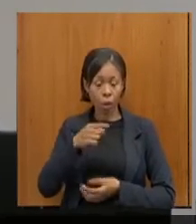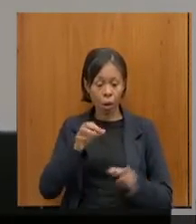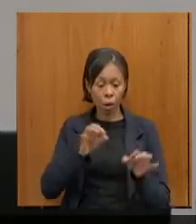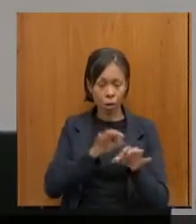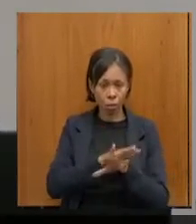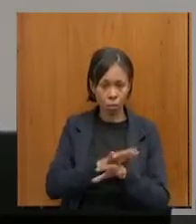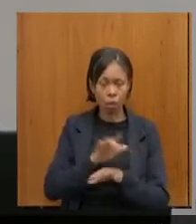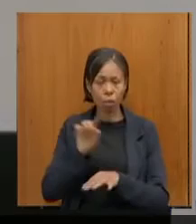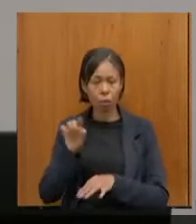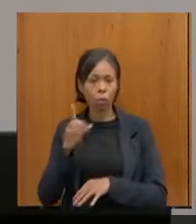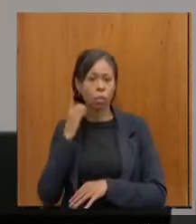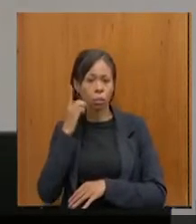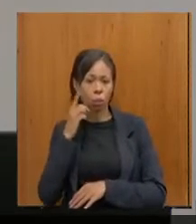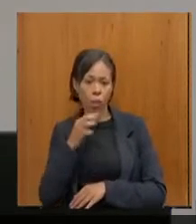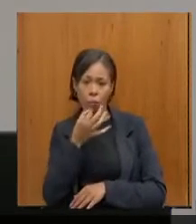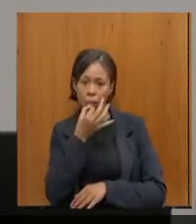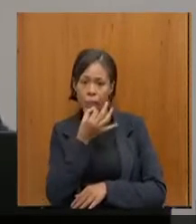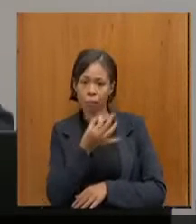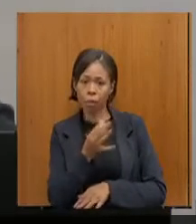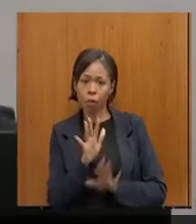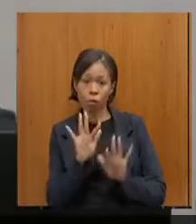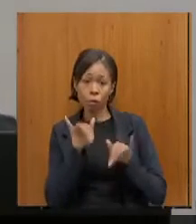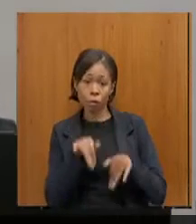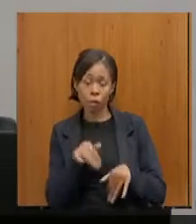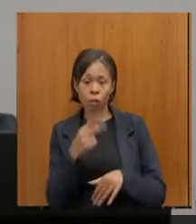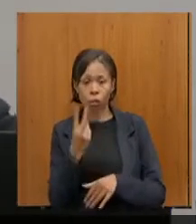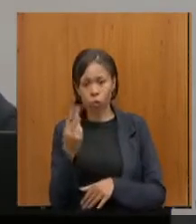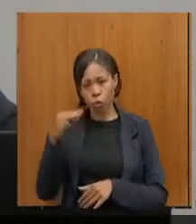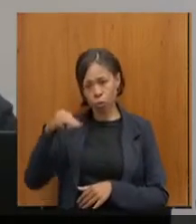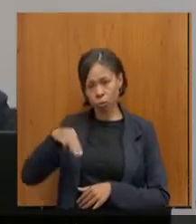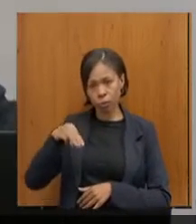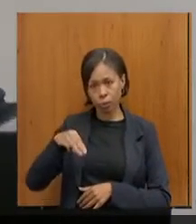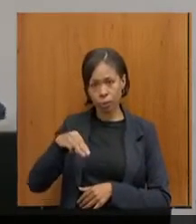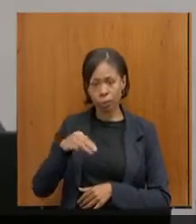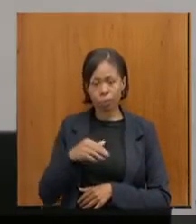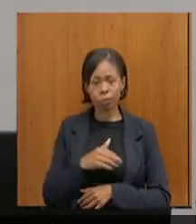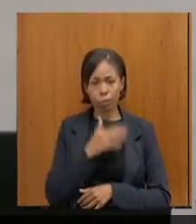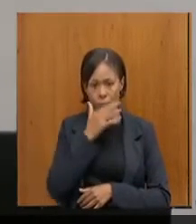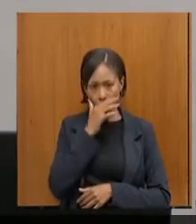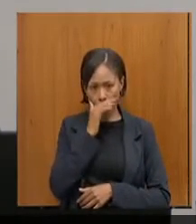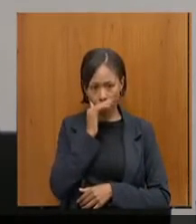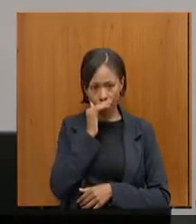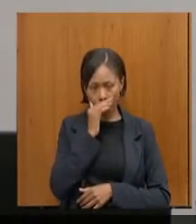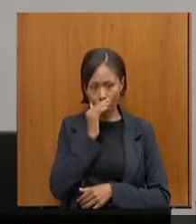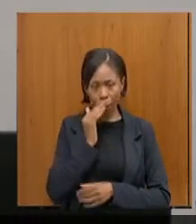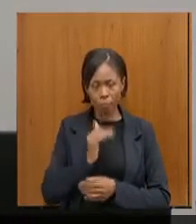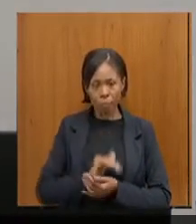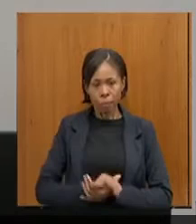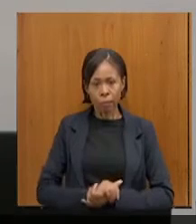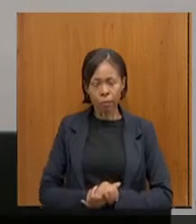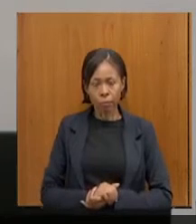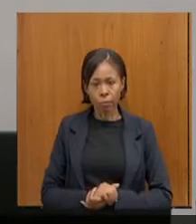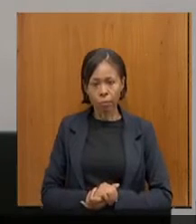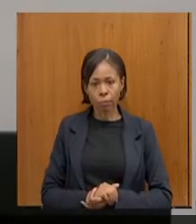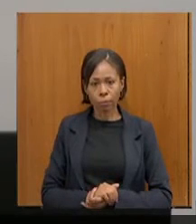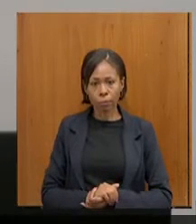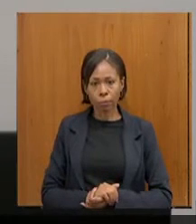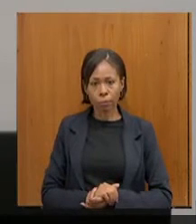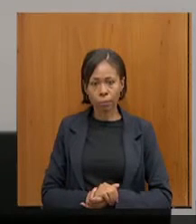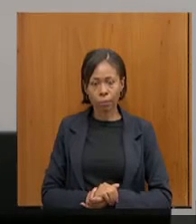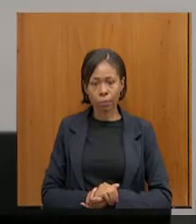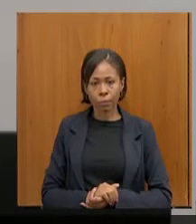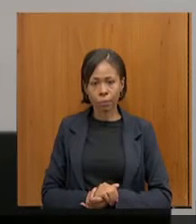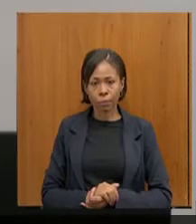poderá fazer suas considerações finais pelo prazo de dois minutos gostaria de registrar a